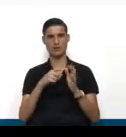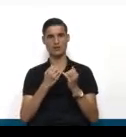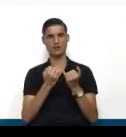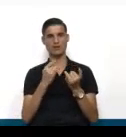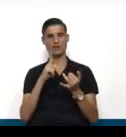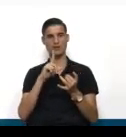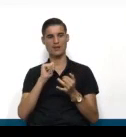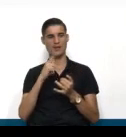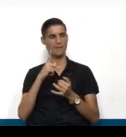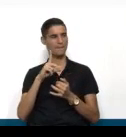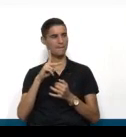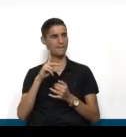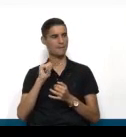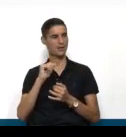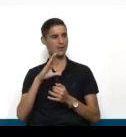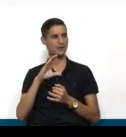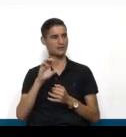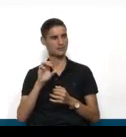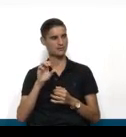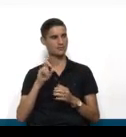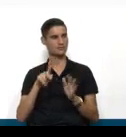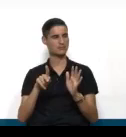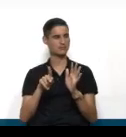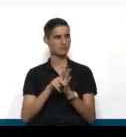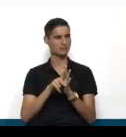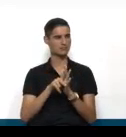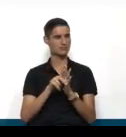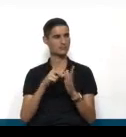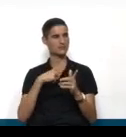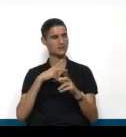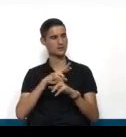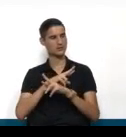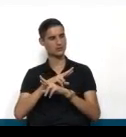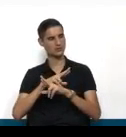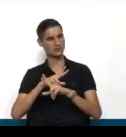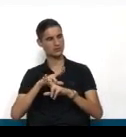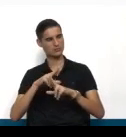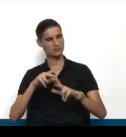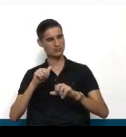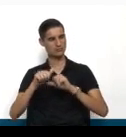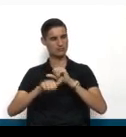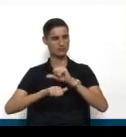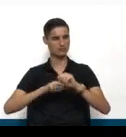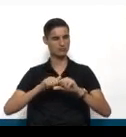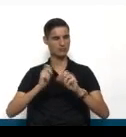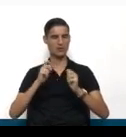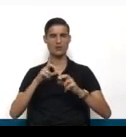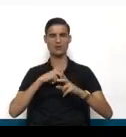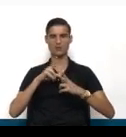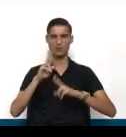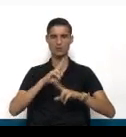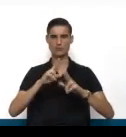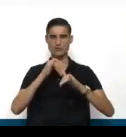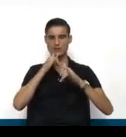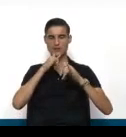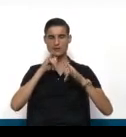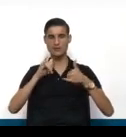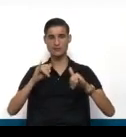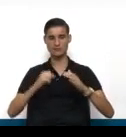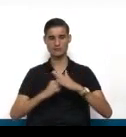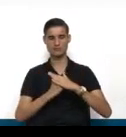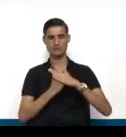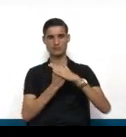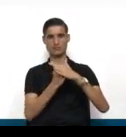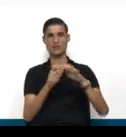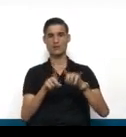de Laplace. E ela pode ser aplicada em diversas situações. Podemos usar com potencial